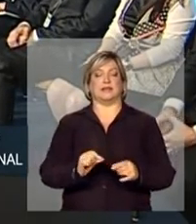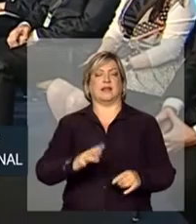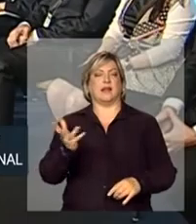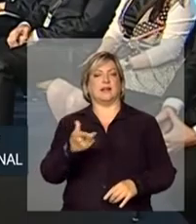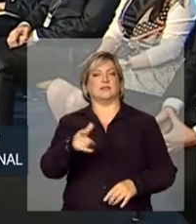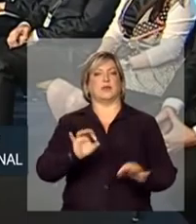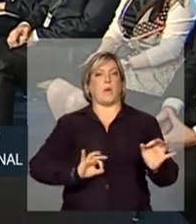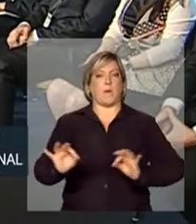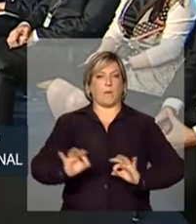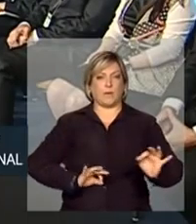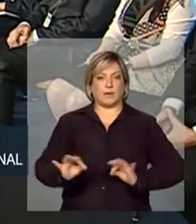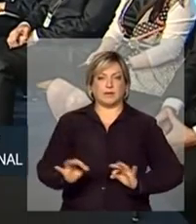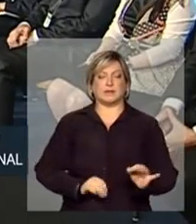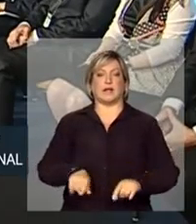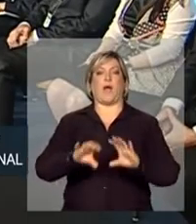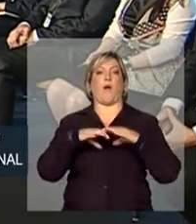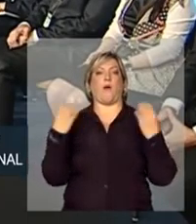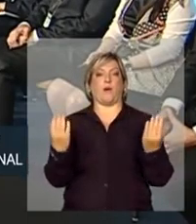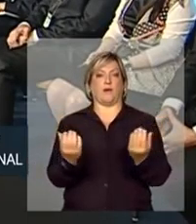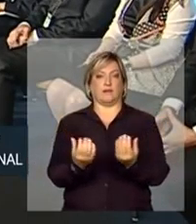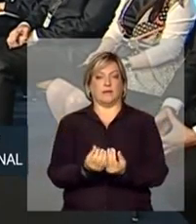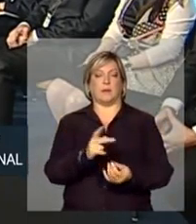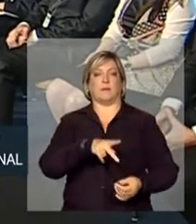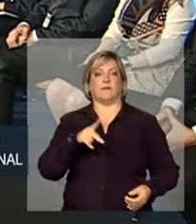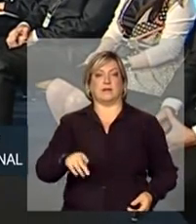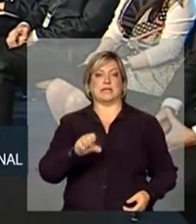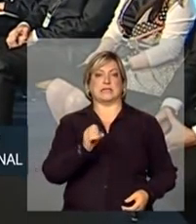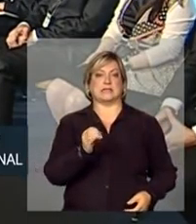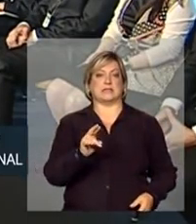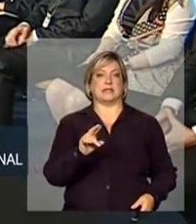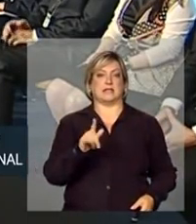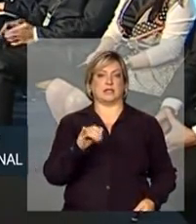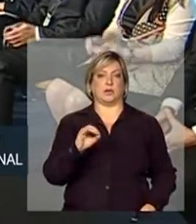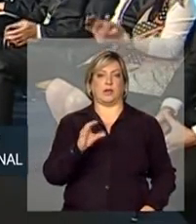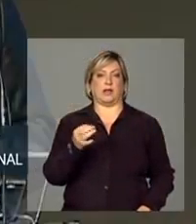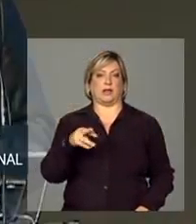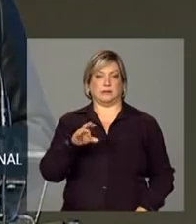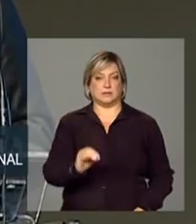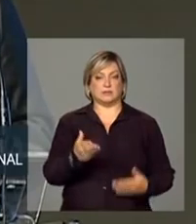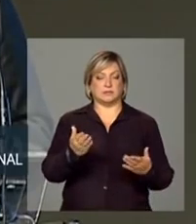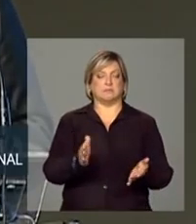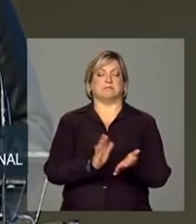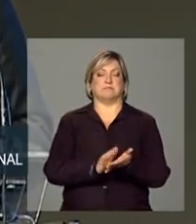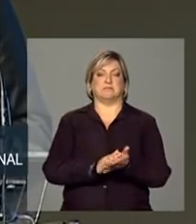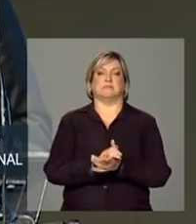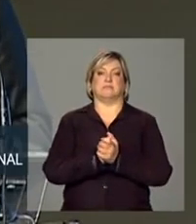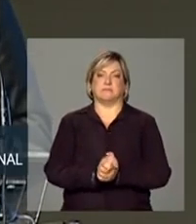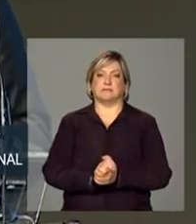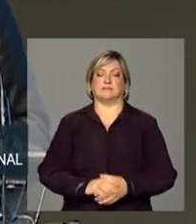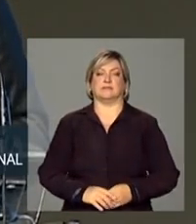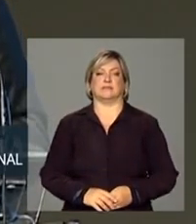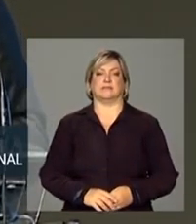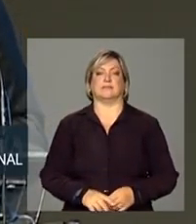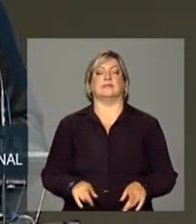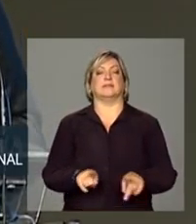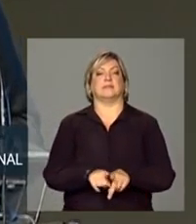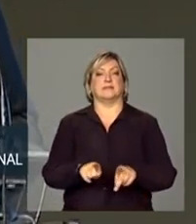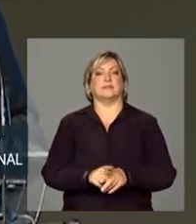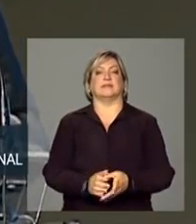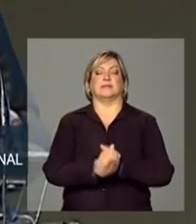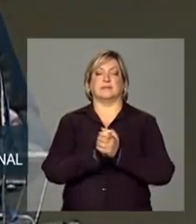do IPEA. Quero aqui saudar o nosso secretário de Desenvolvimento Regional do Ministério